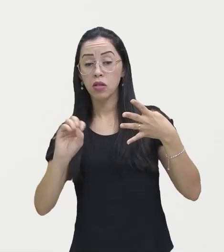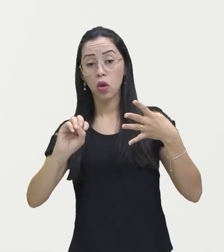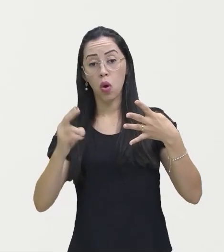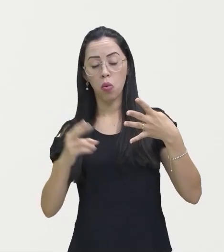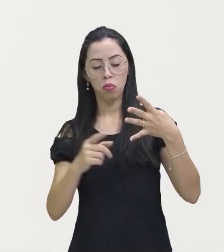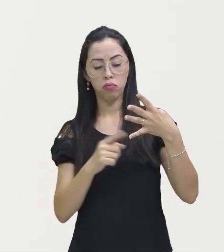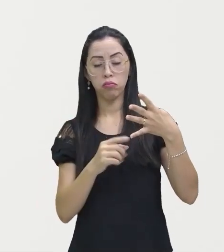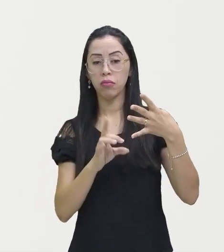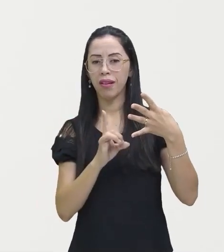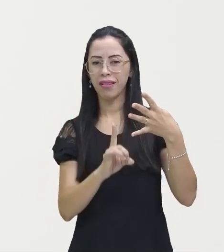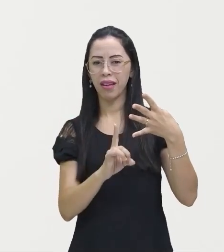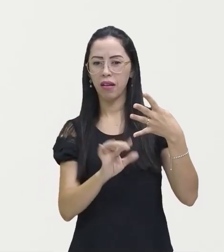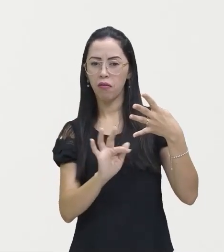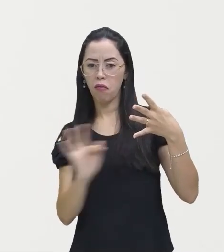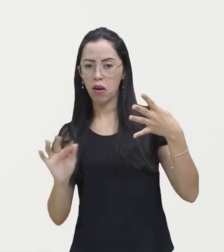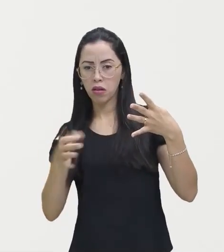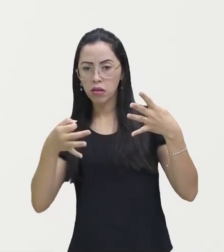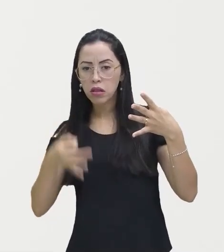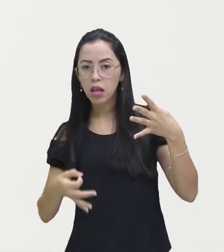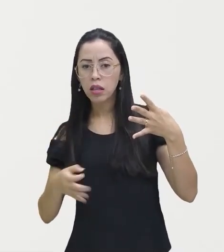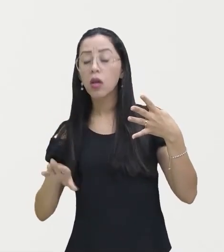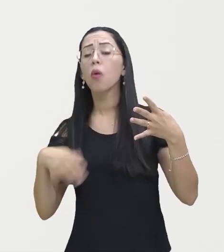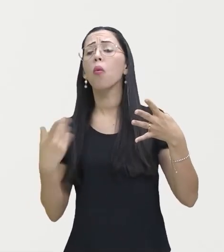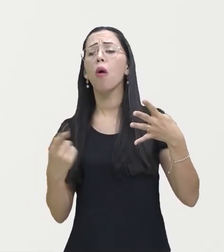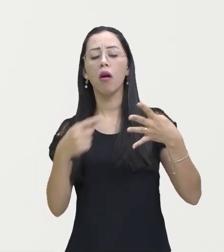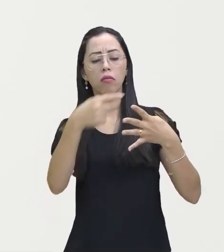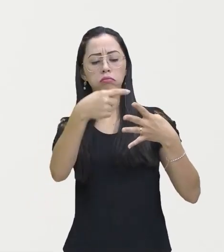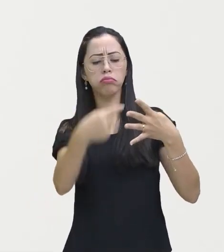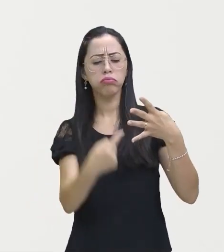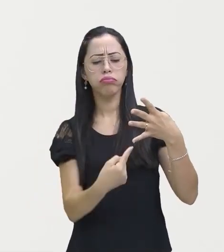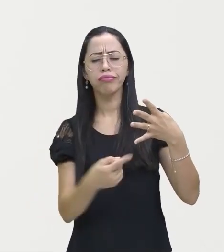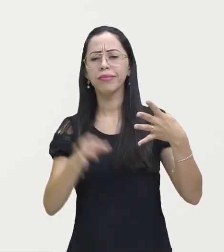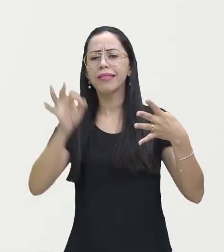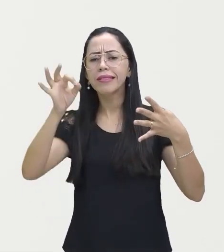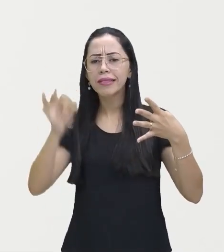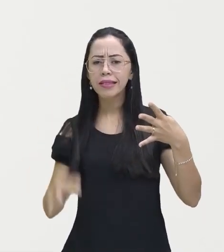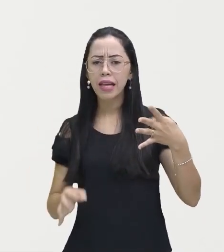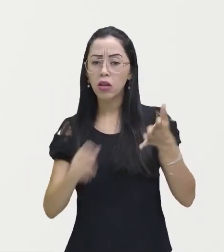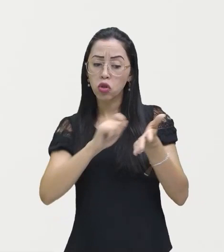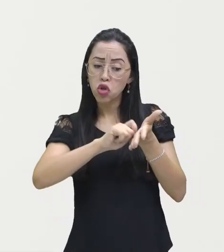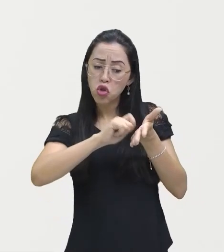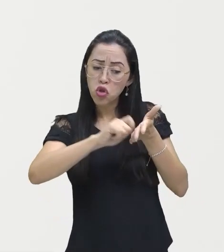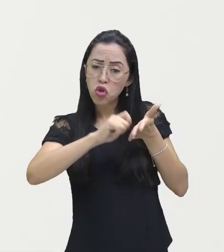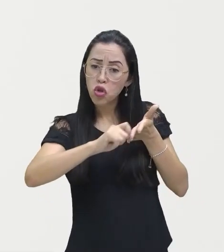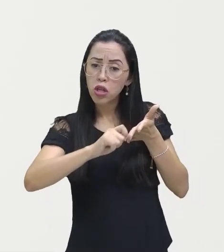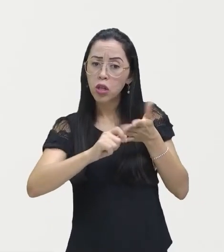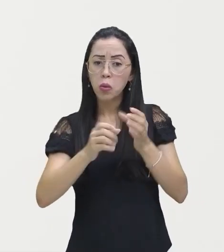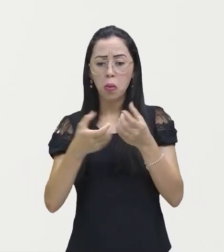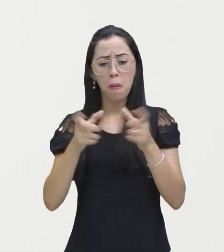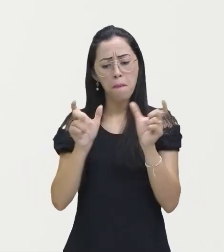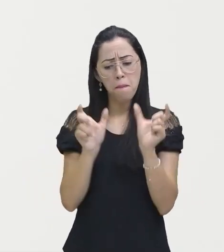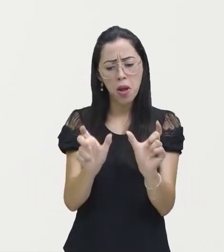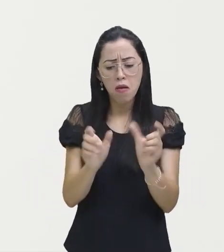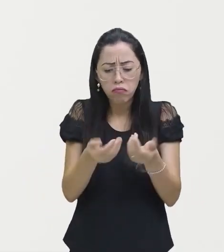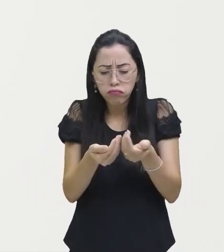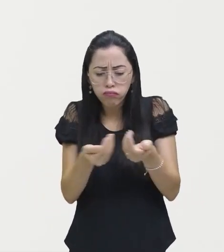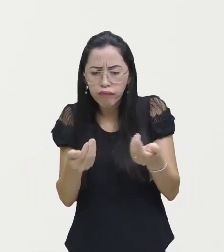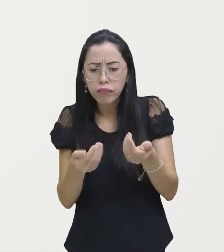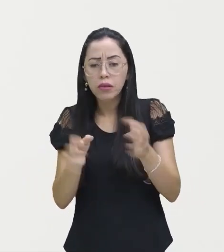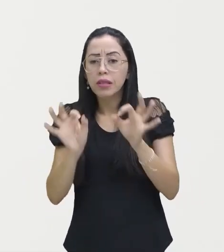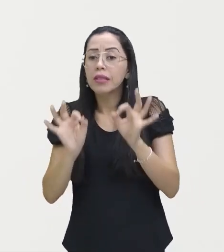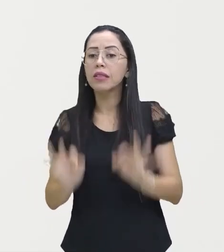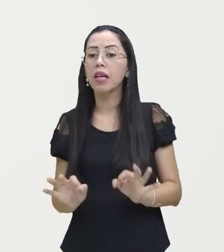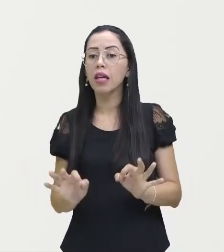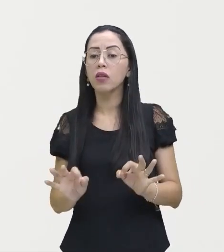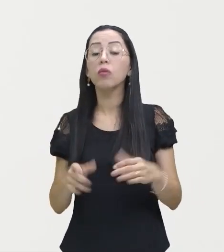linda rosa juvenil. Qual dessas questões está escrito de forma correta o nome